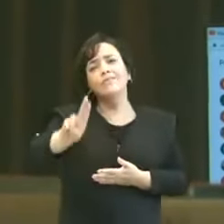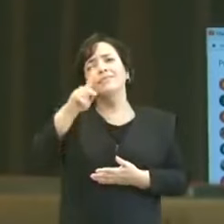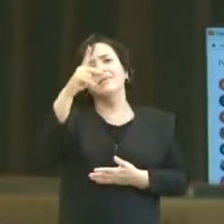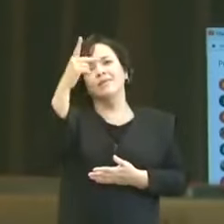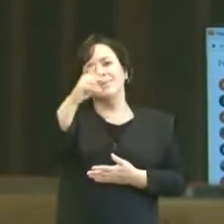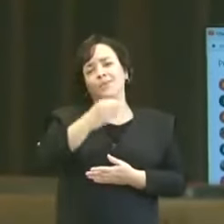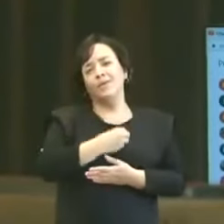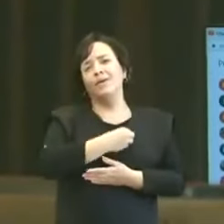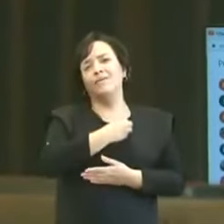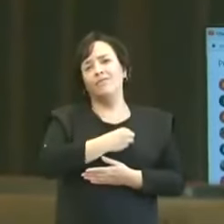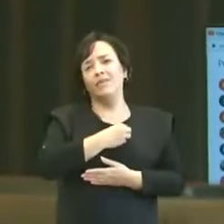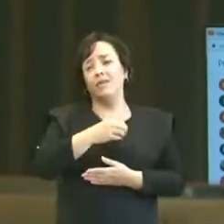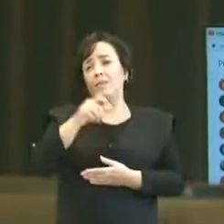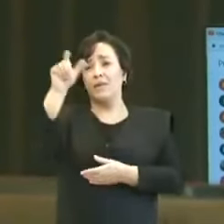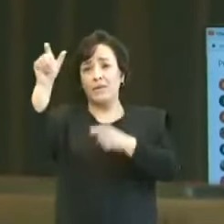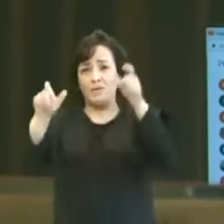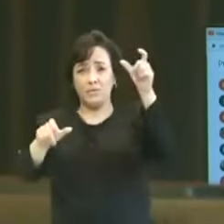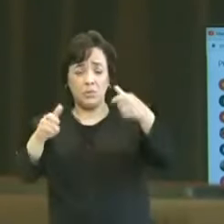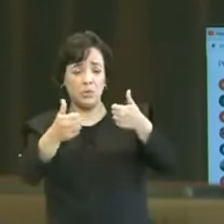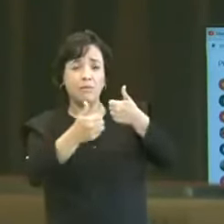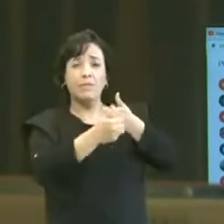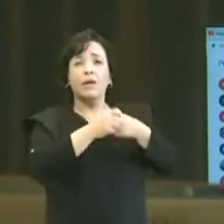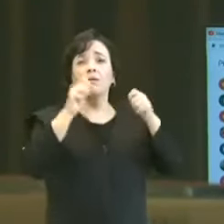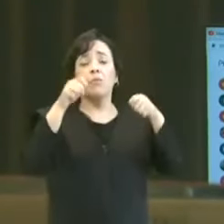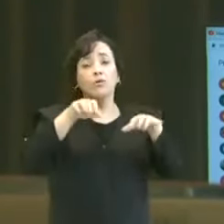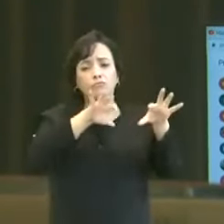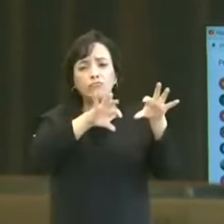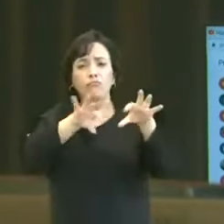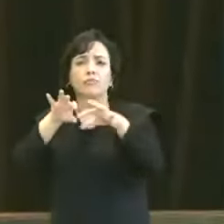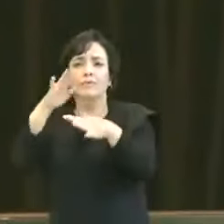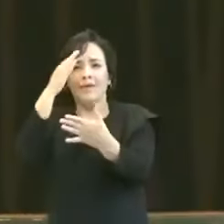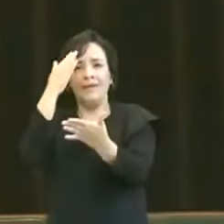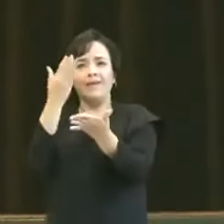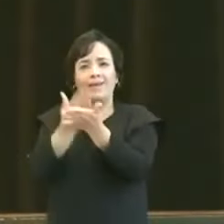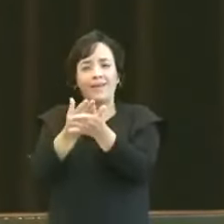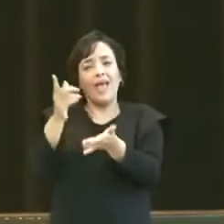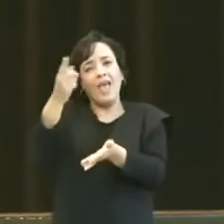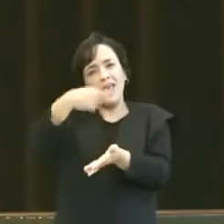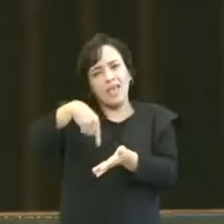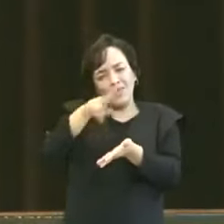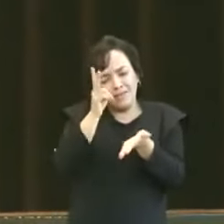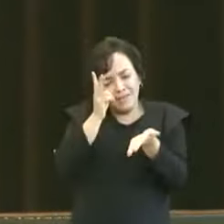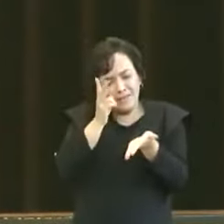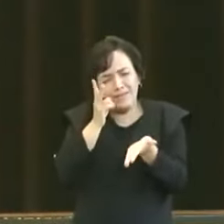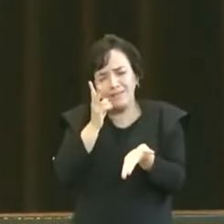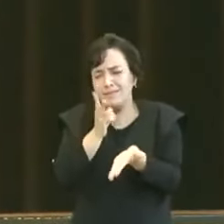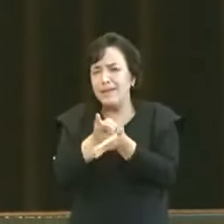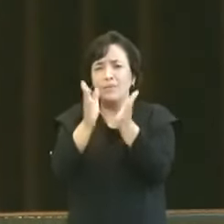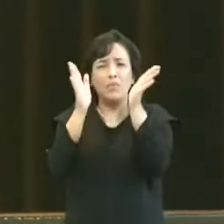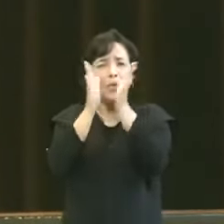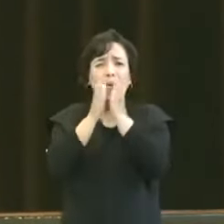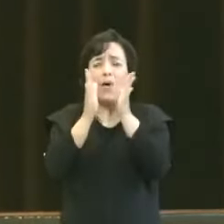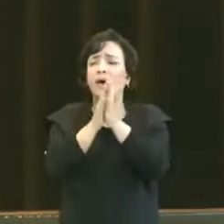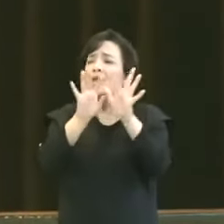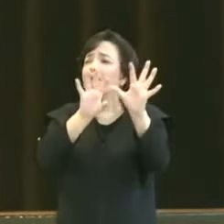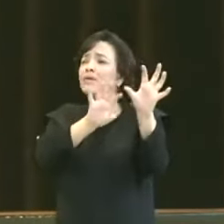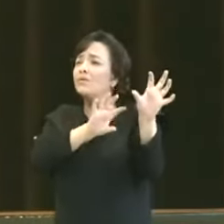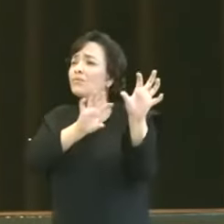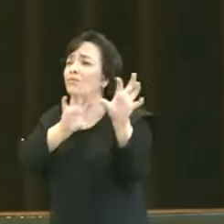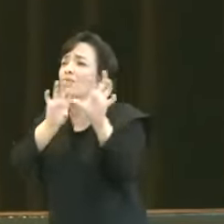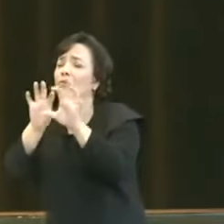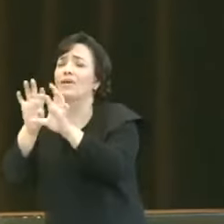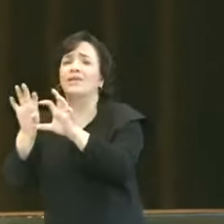perto de você creiam. E quando nós orarmos continuamente e levarmos as pessoas a este lugar,